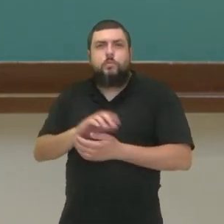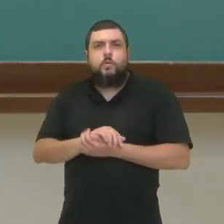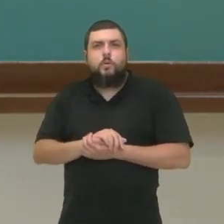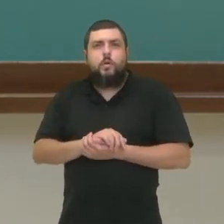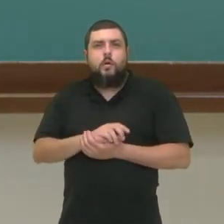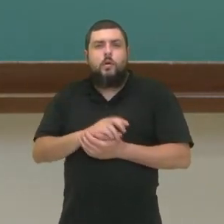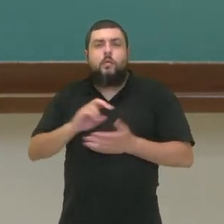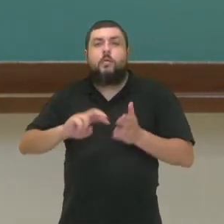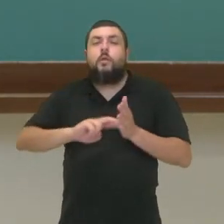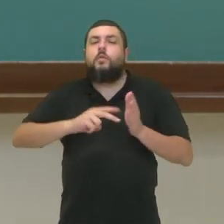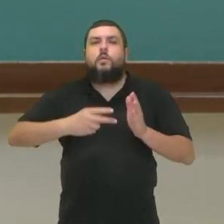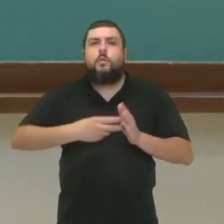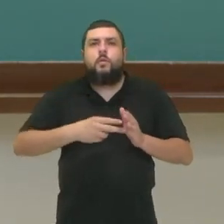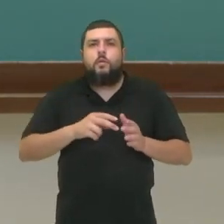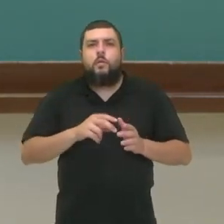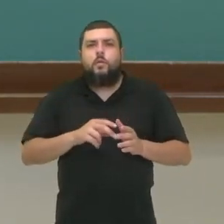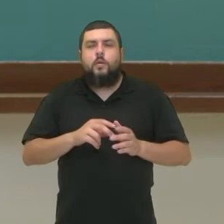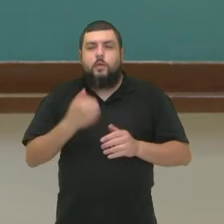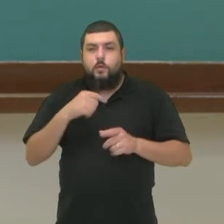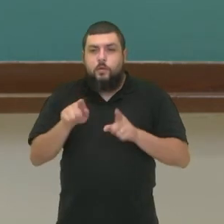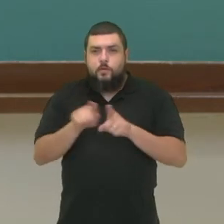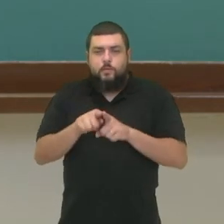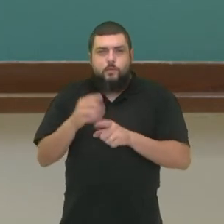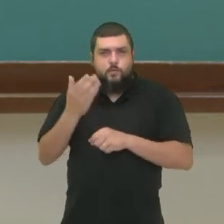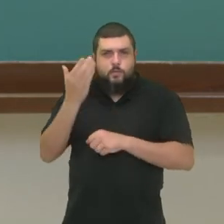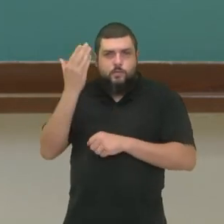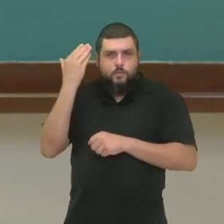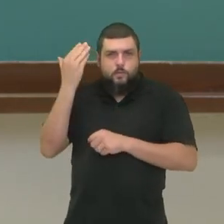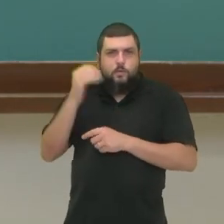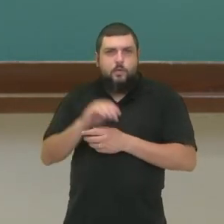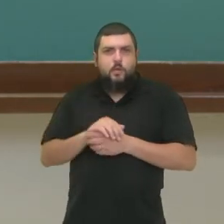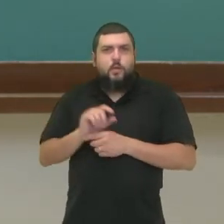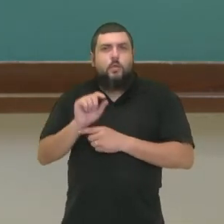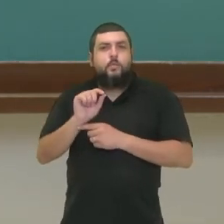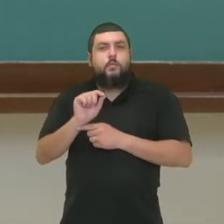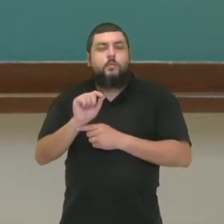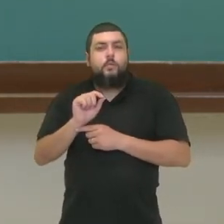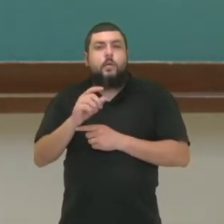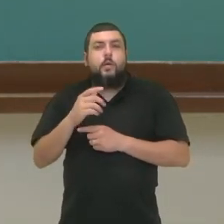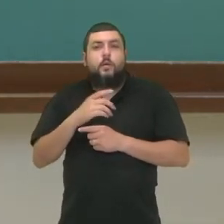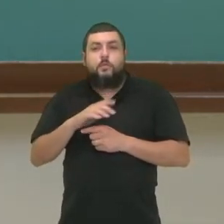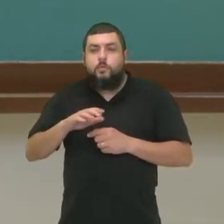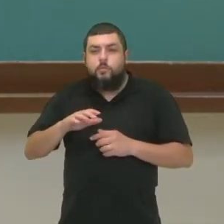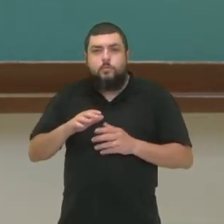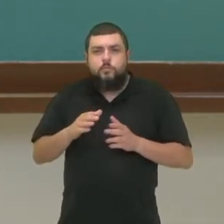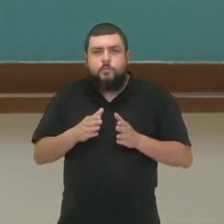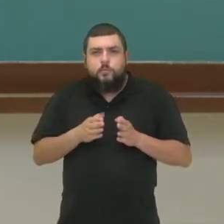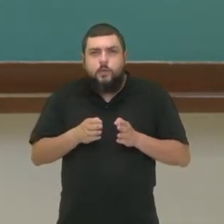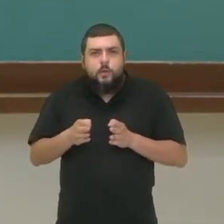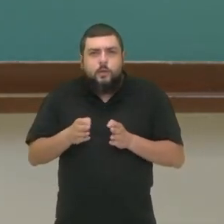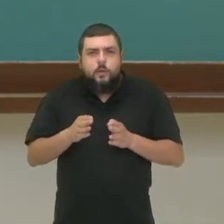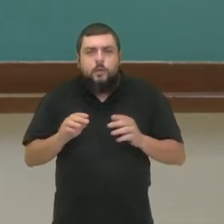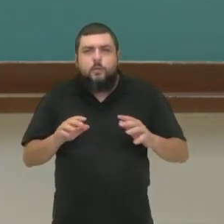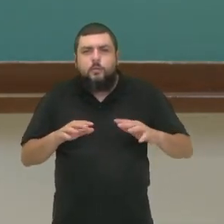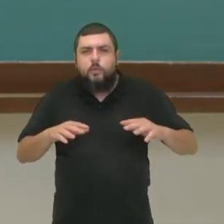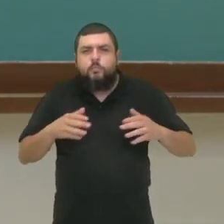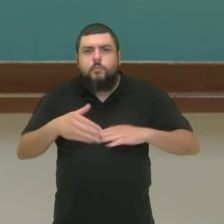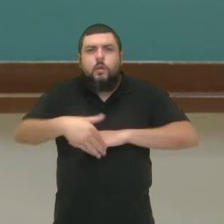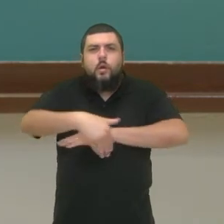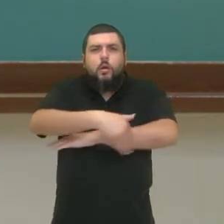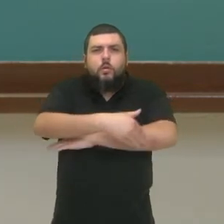que ele quer dizer também naquela época é que a expressão diziam que todas as estradas, todas as